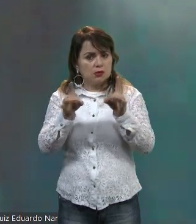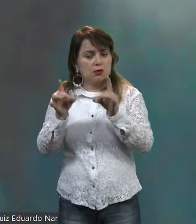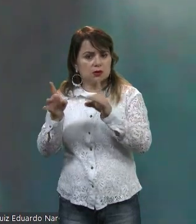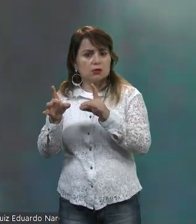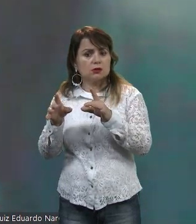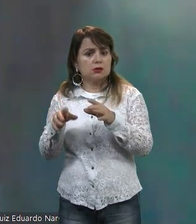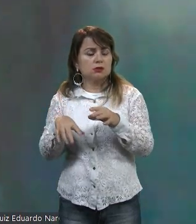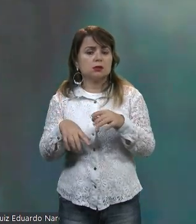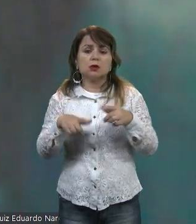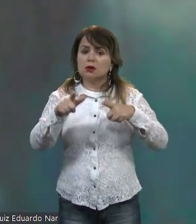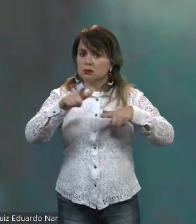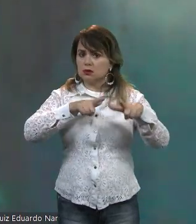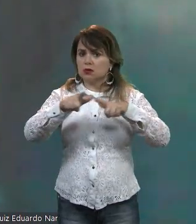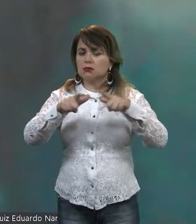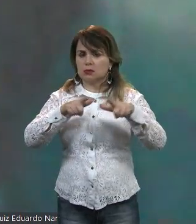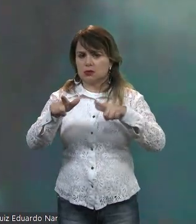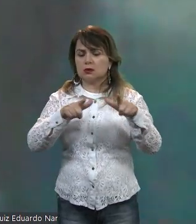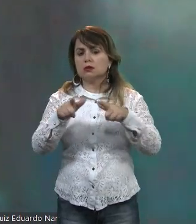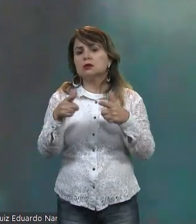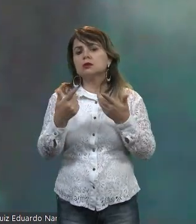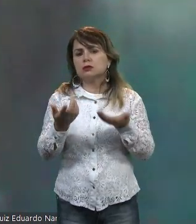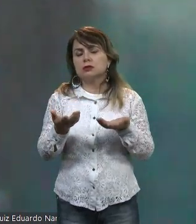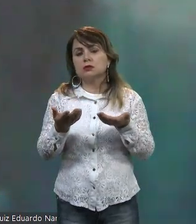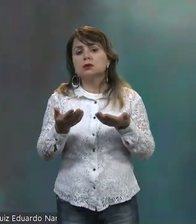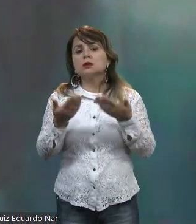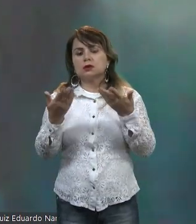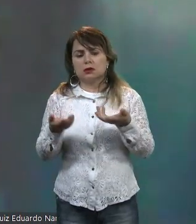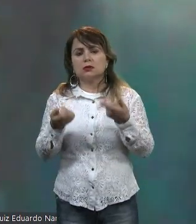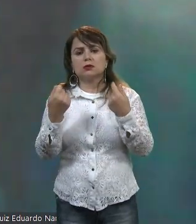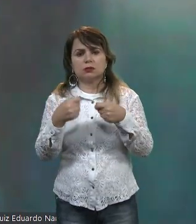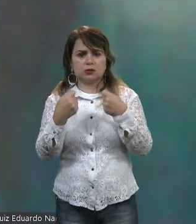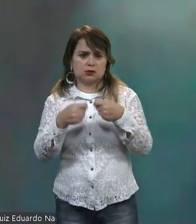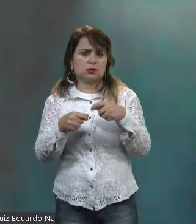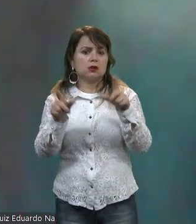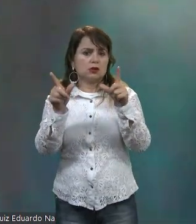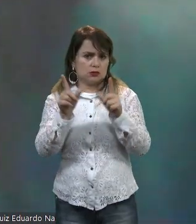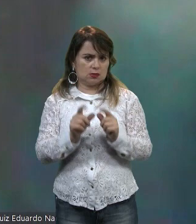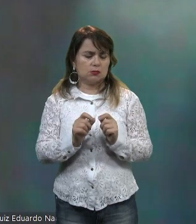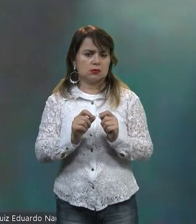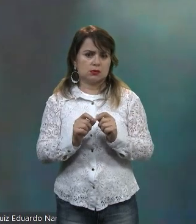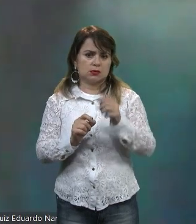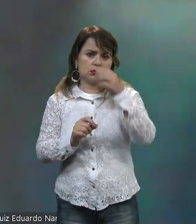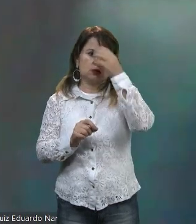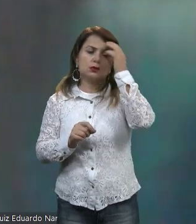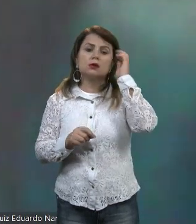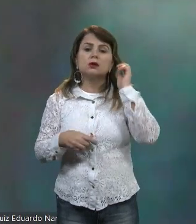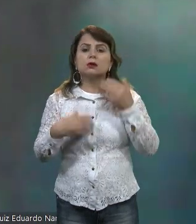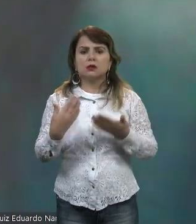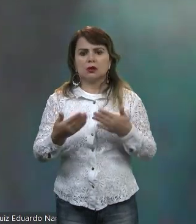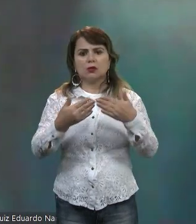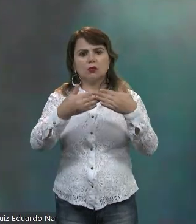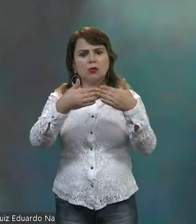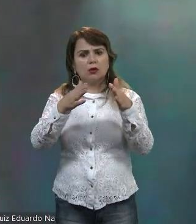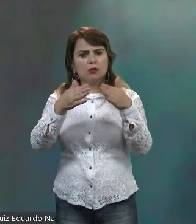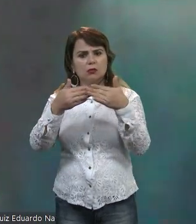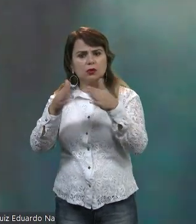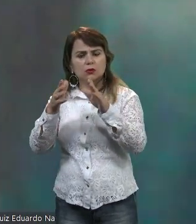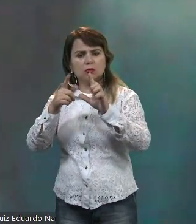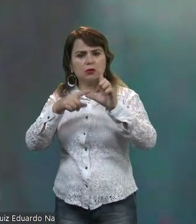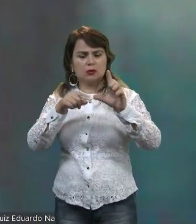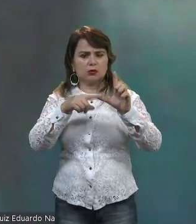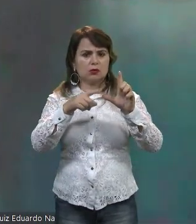não é? Mas há que se ter muito cuidado com essa chamada abertura, não é? Quero